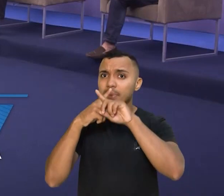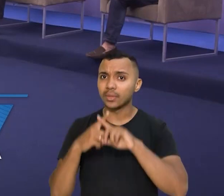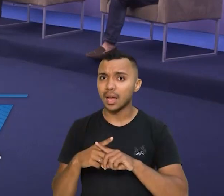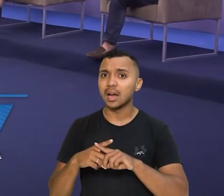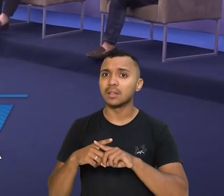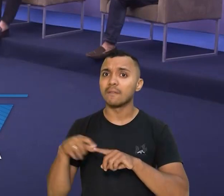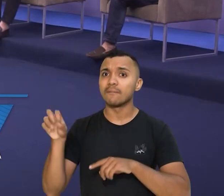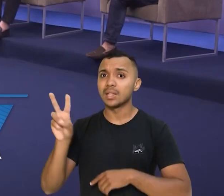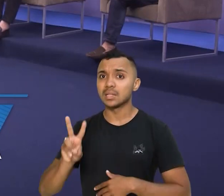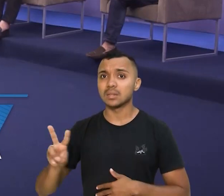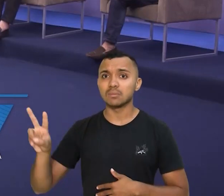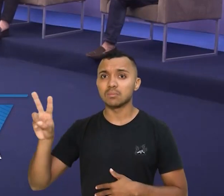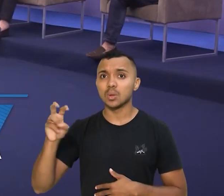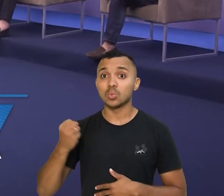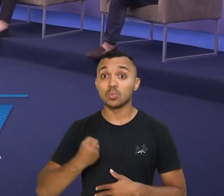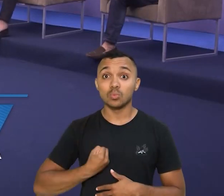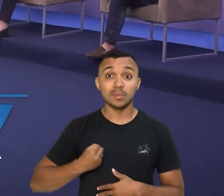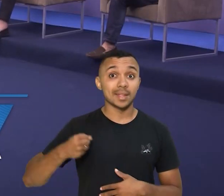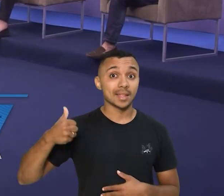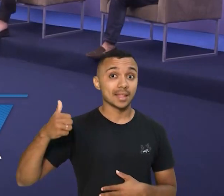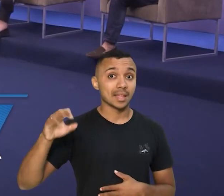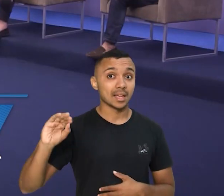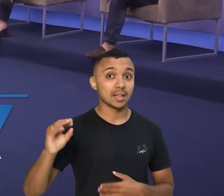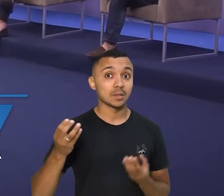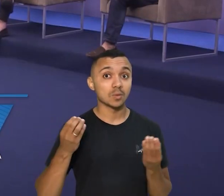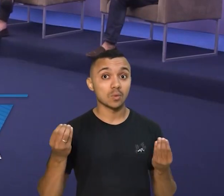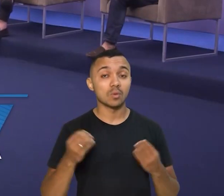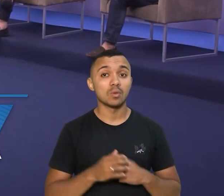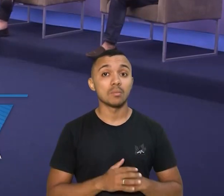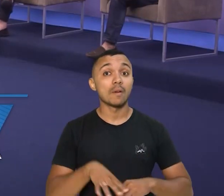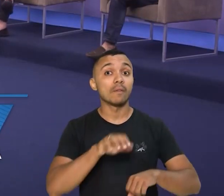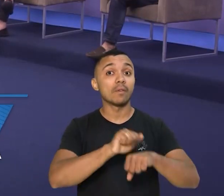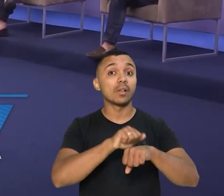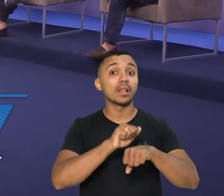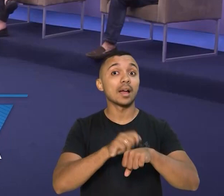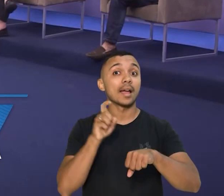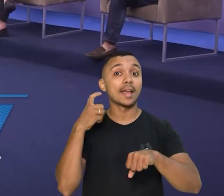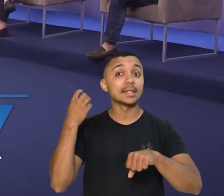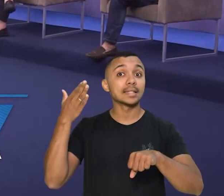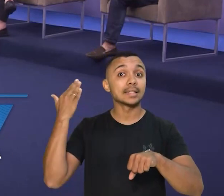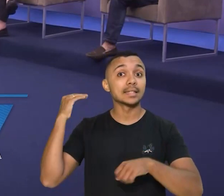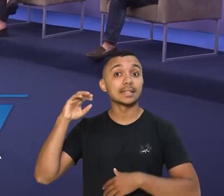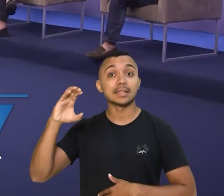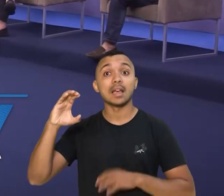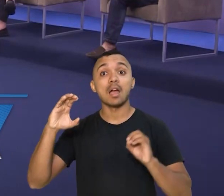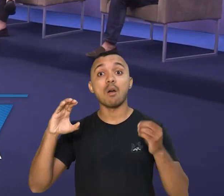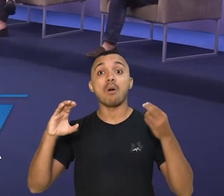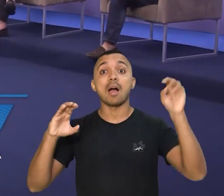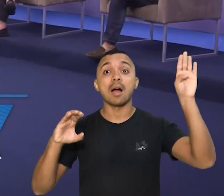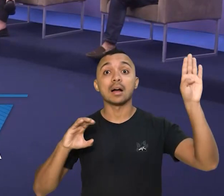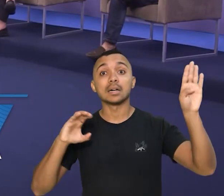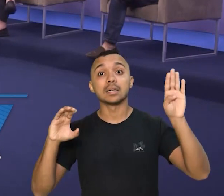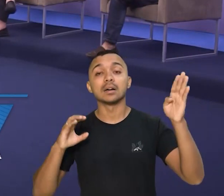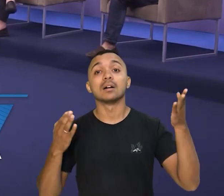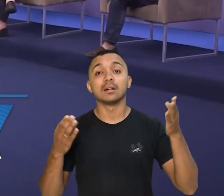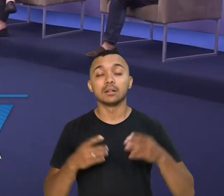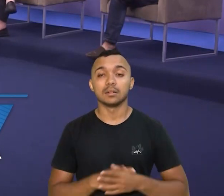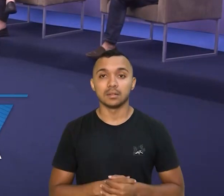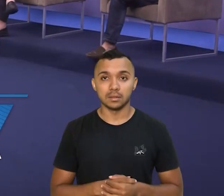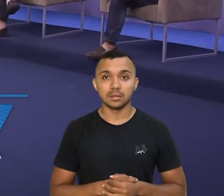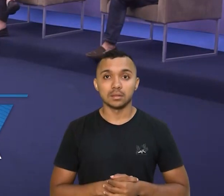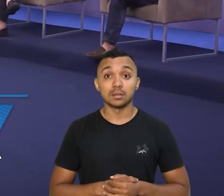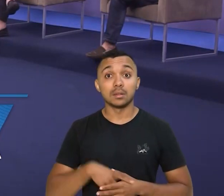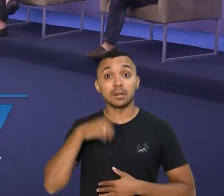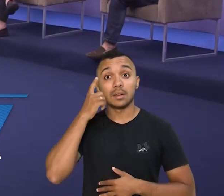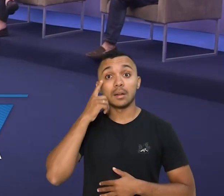lugar? Peraí. Ou a gente tá falando do Fortaleza, que tava na Série C. Se bem que o futebol tá um negócio tão maluco, não, sei, que a seleção